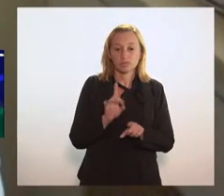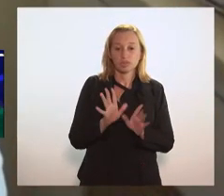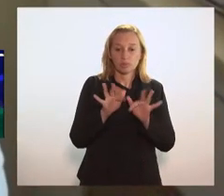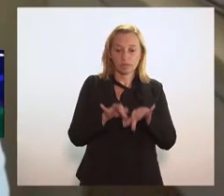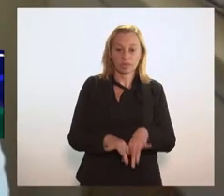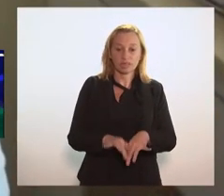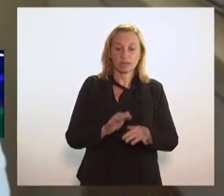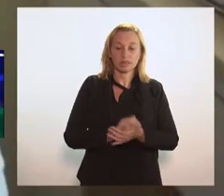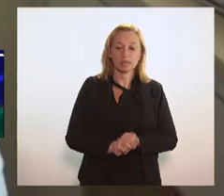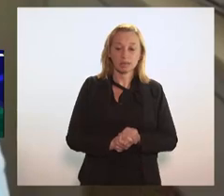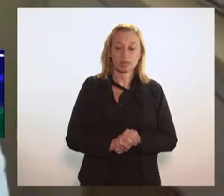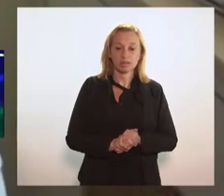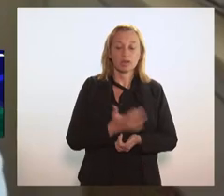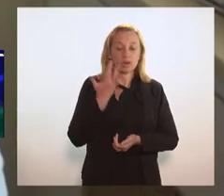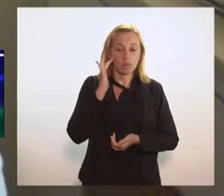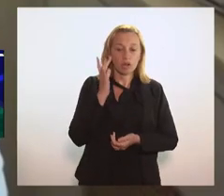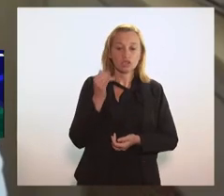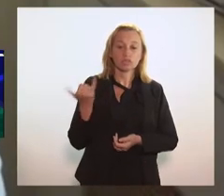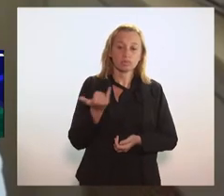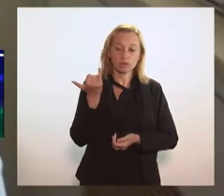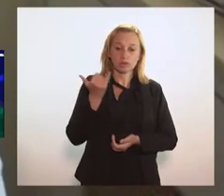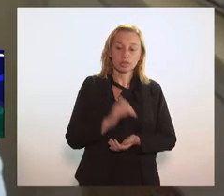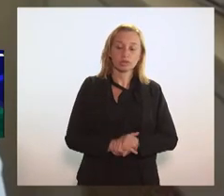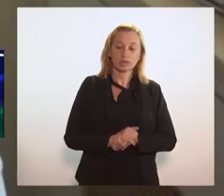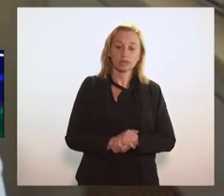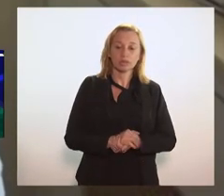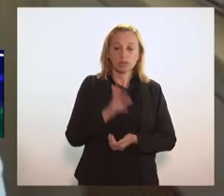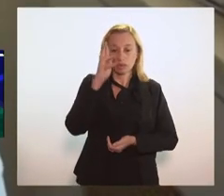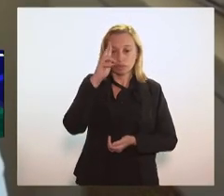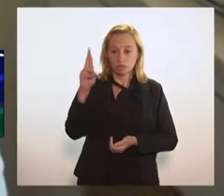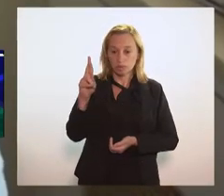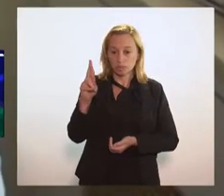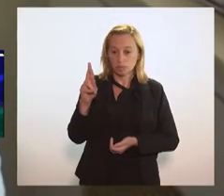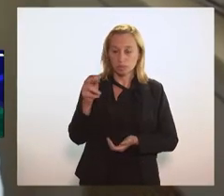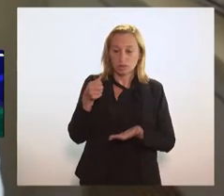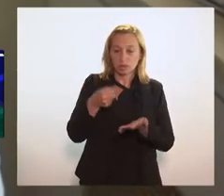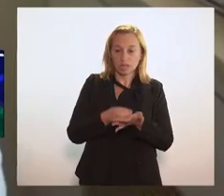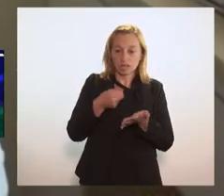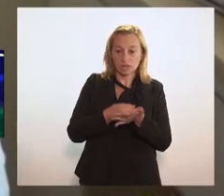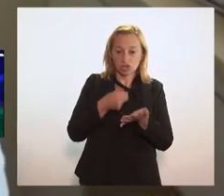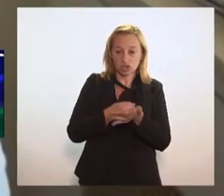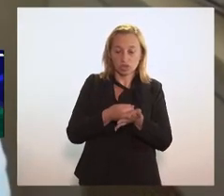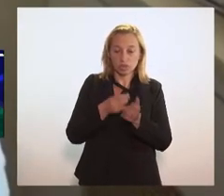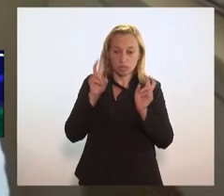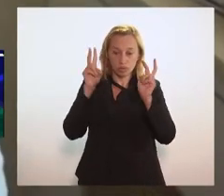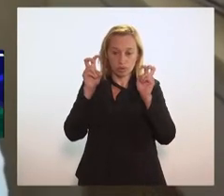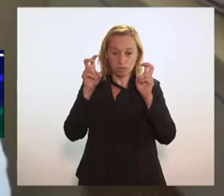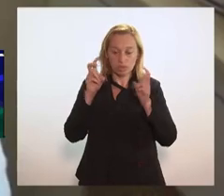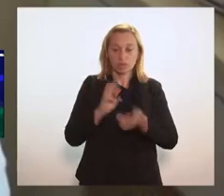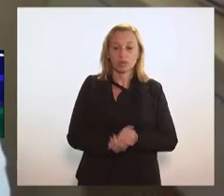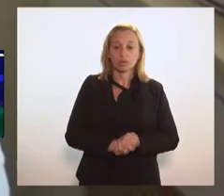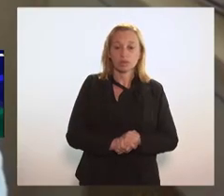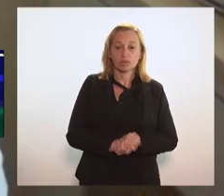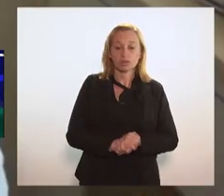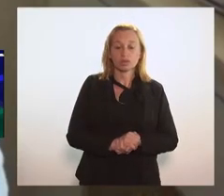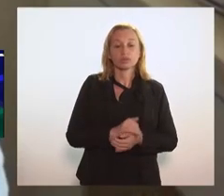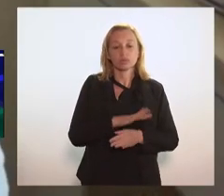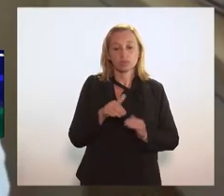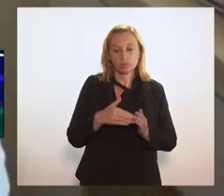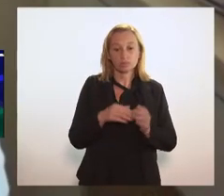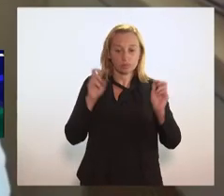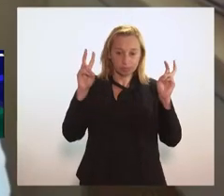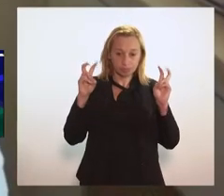concluir, eu acho que necessariamente, e o senhor tem insistido muito nisso, para dirimir todas essas